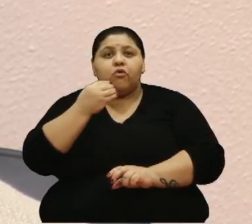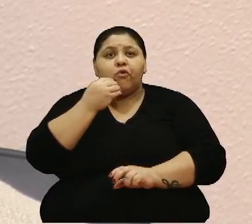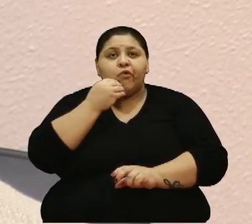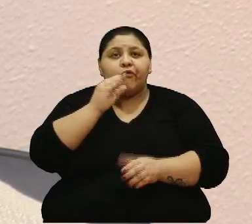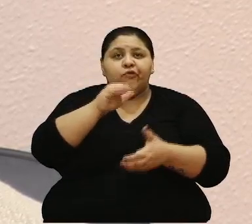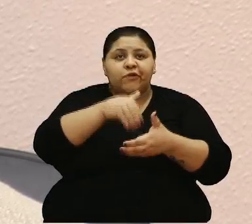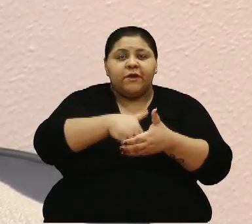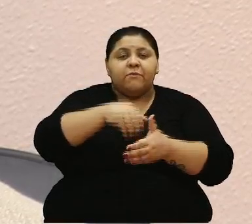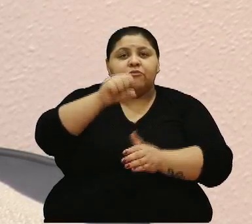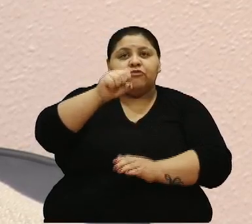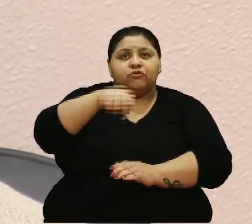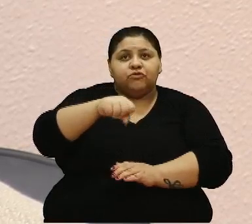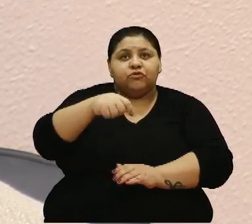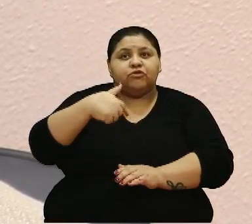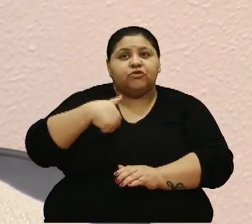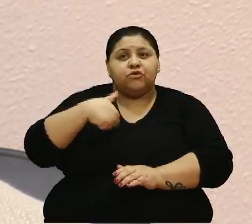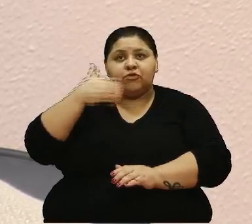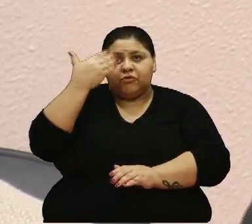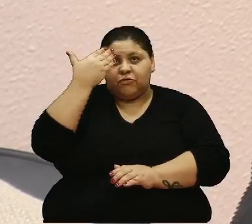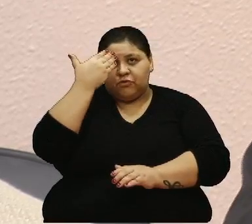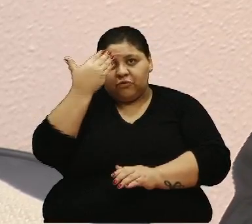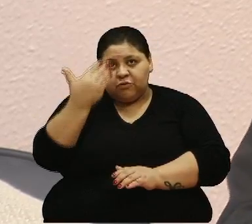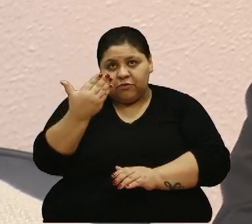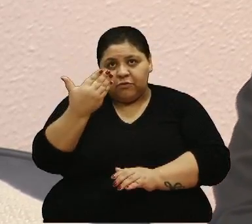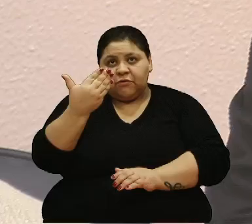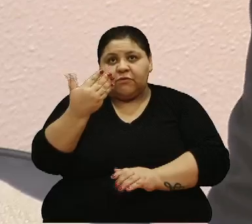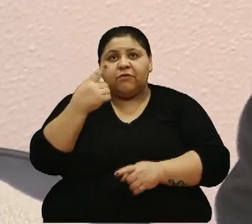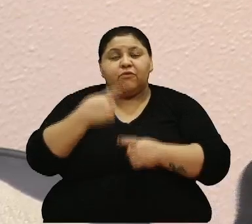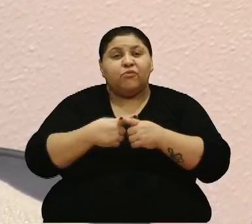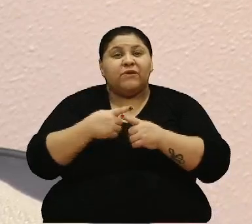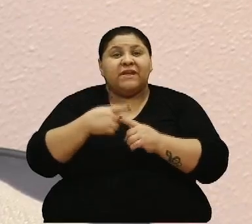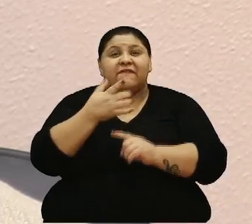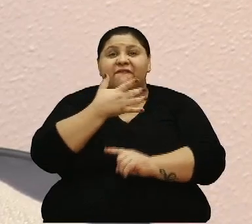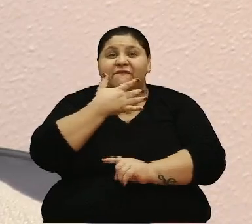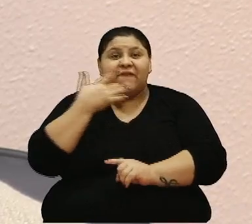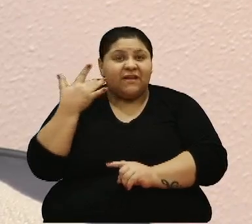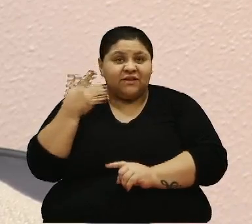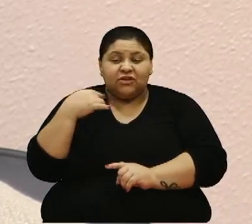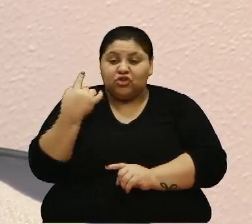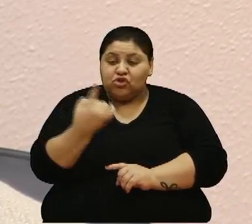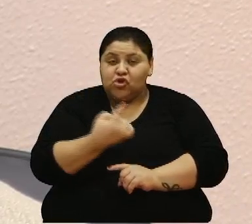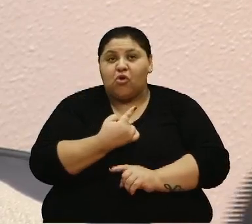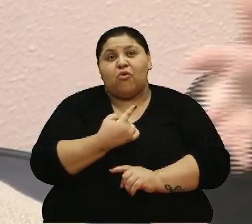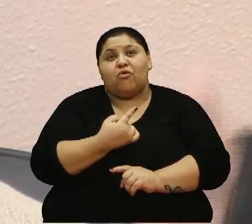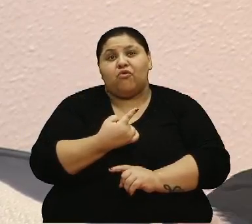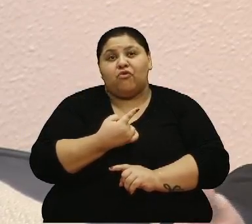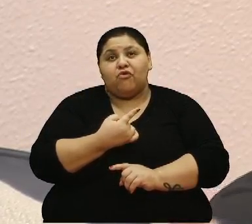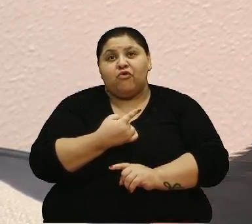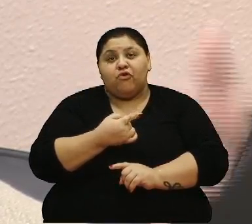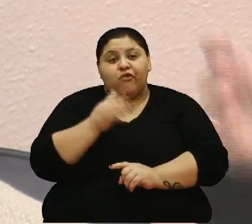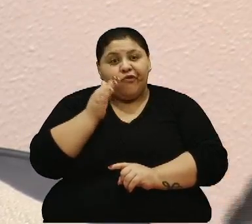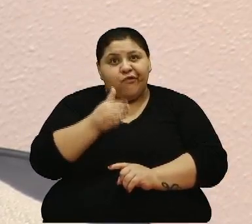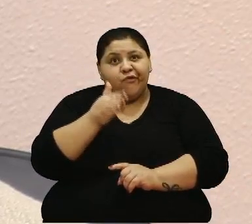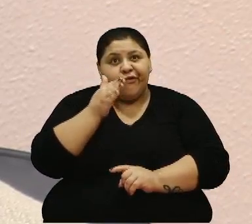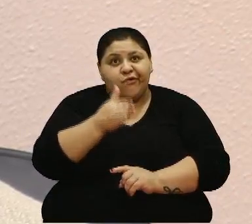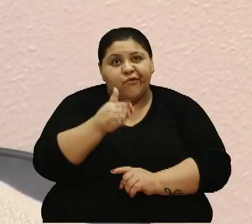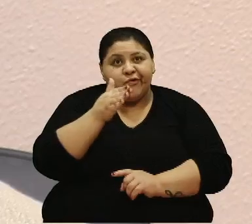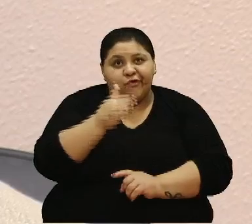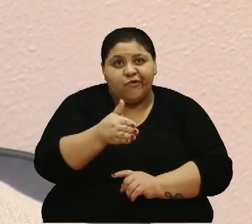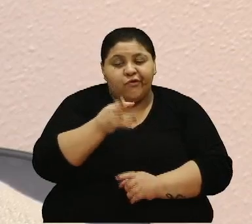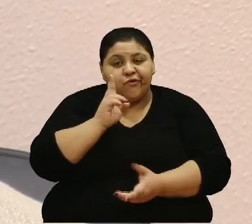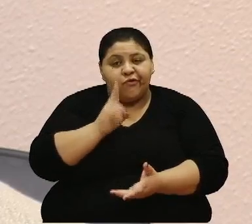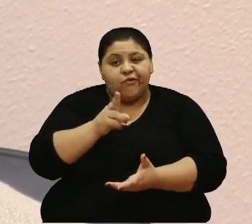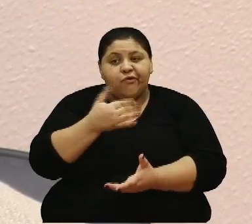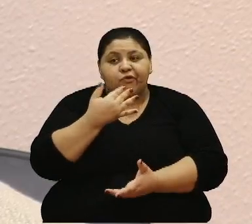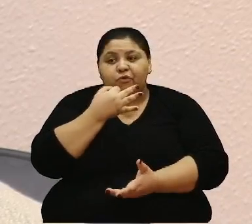votaremos sim, e eu queria fazer esse agradecimento público, porque é muito fácil para nós que insistimos aqui em ter nossa tese, manter a nossa